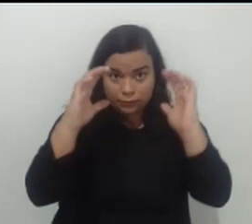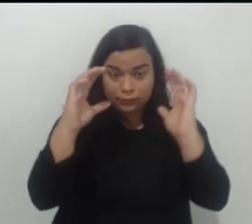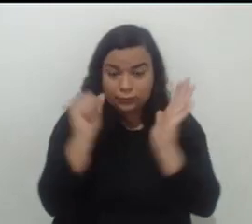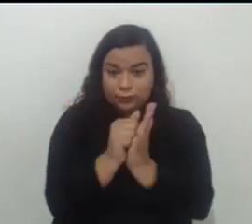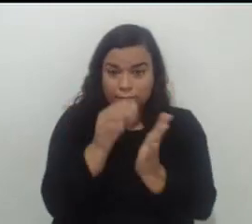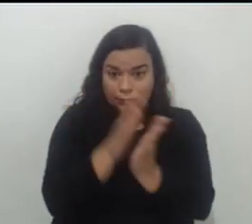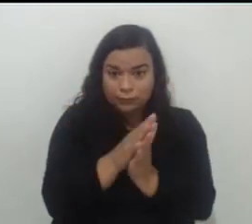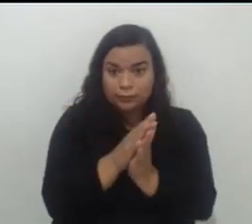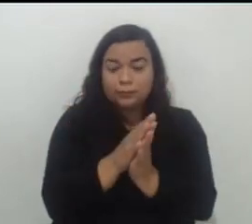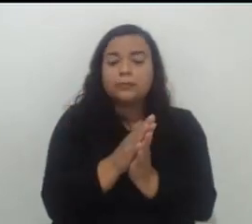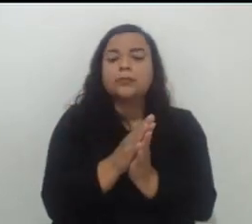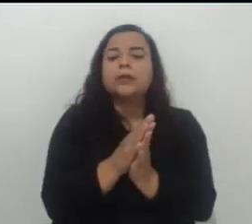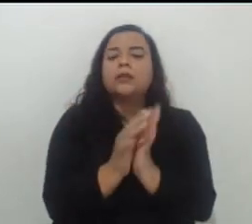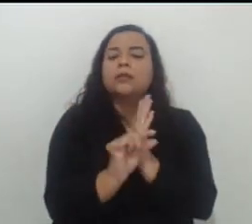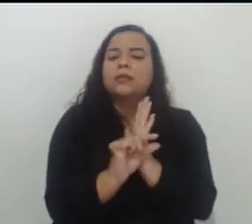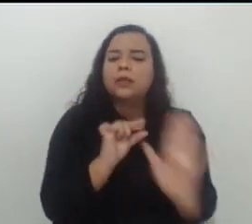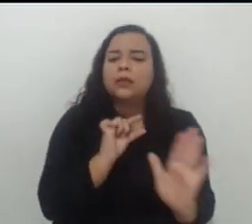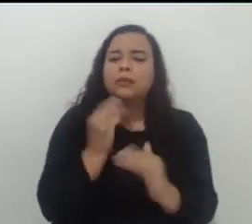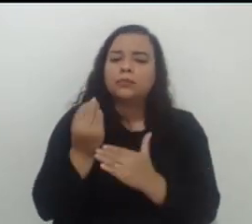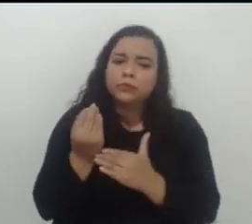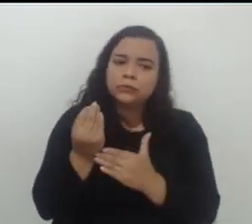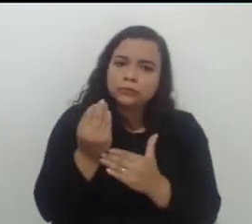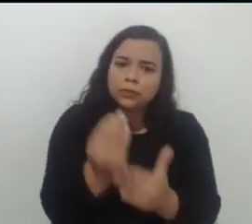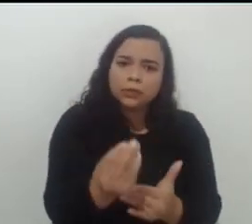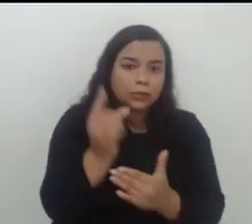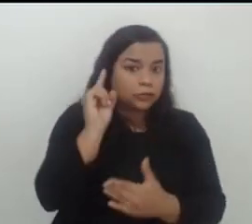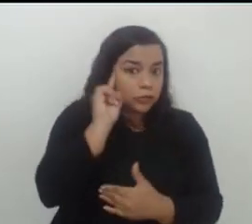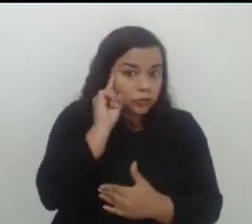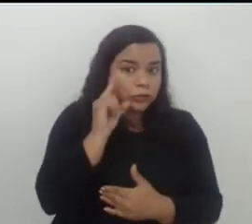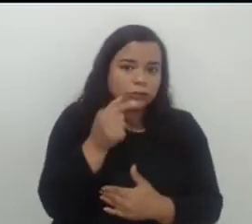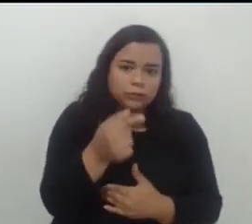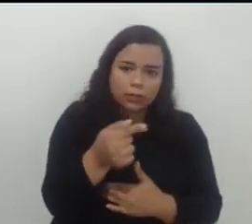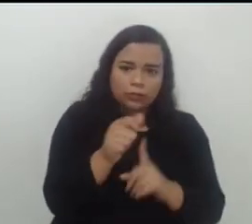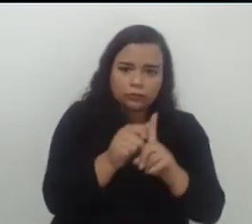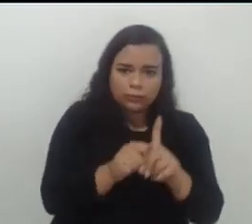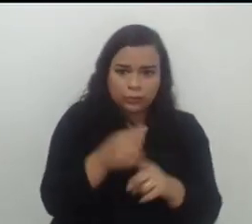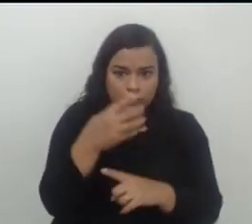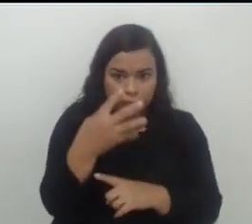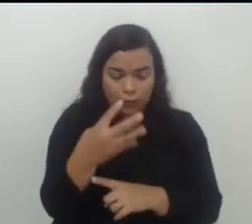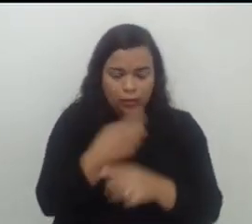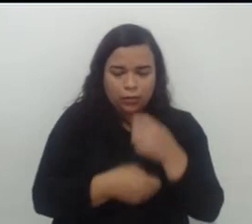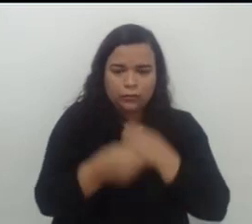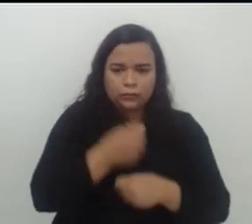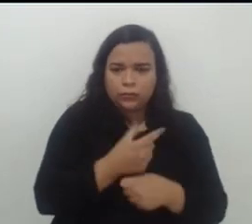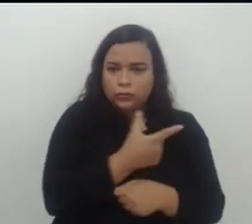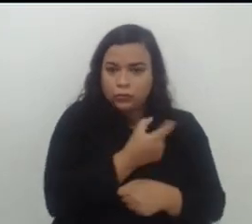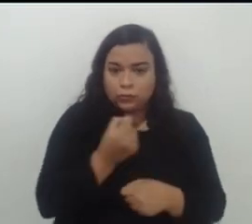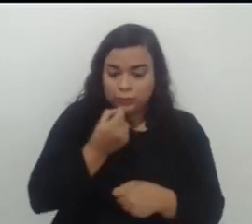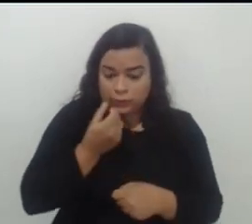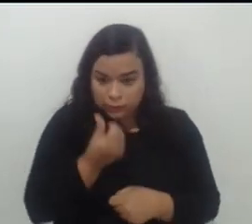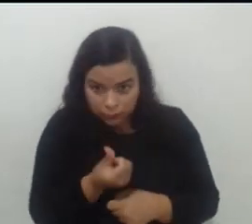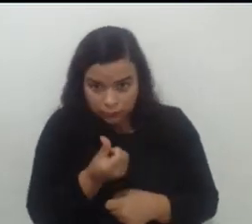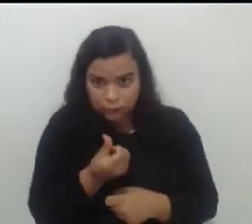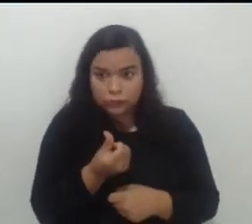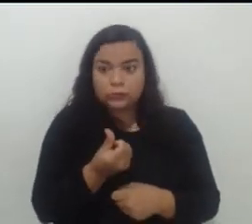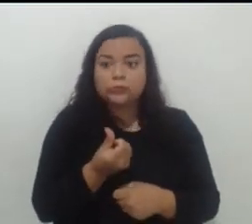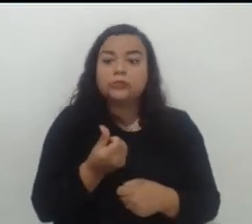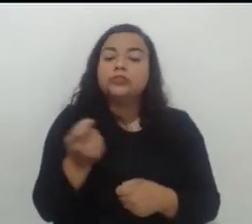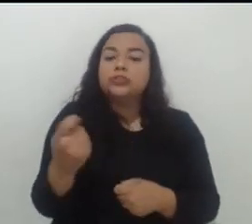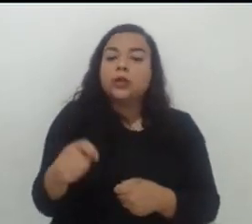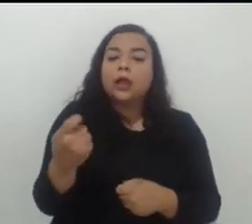tal termo de entrega datado de 7/4/2006, acerca da entrega das